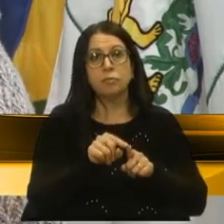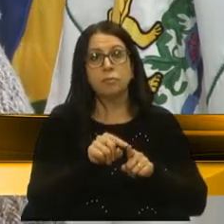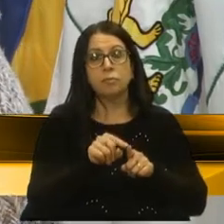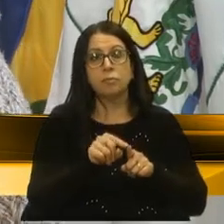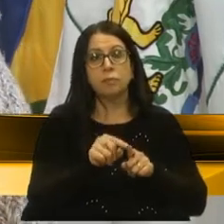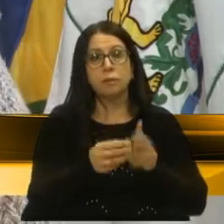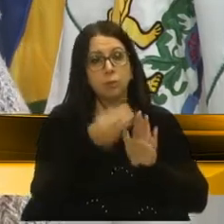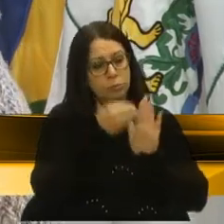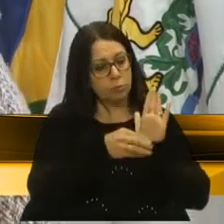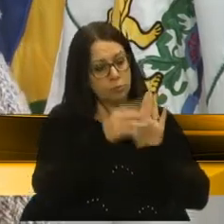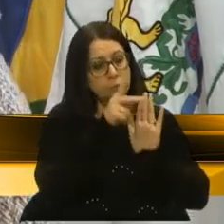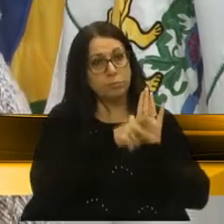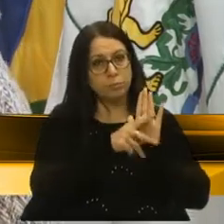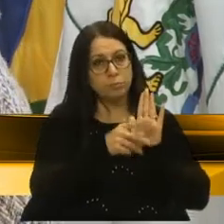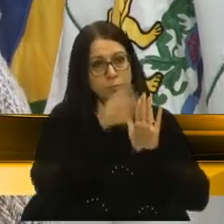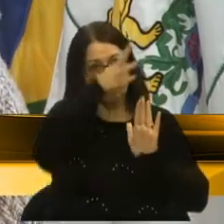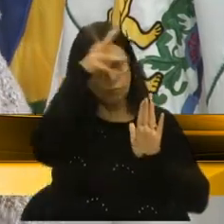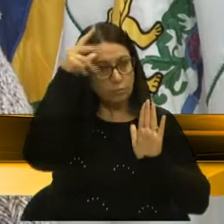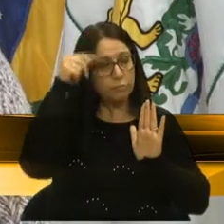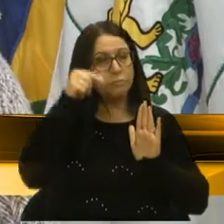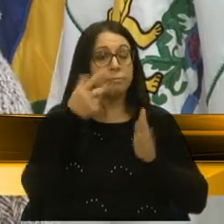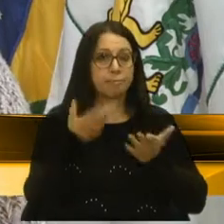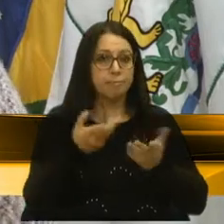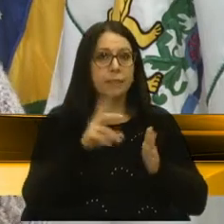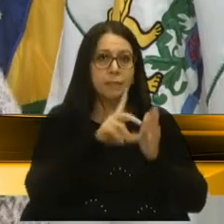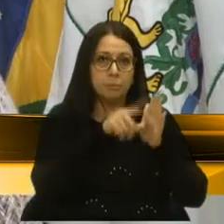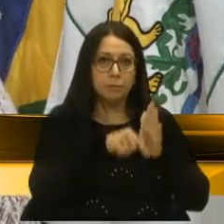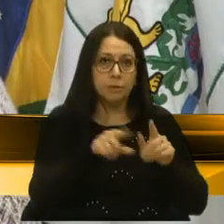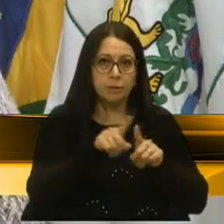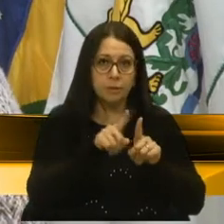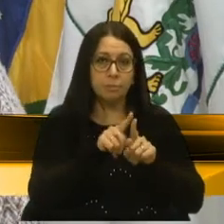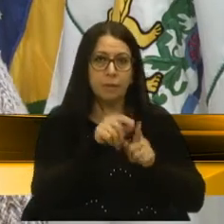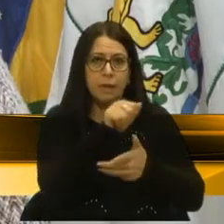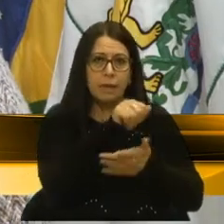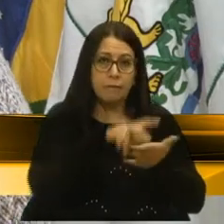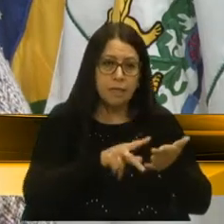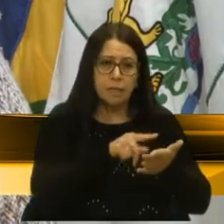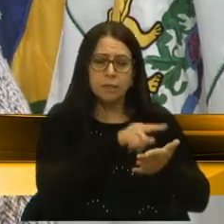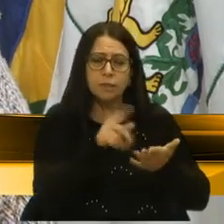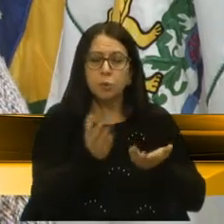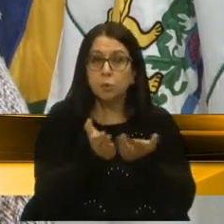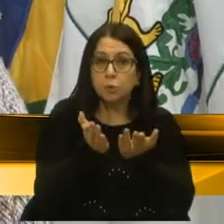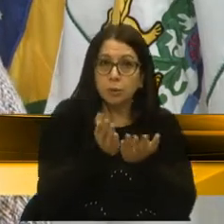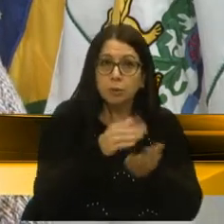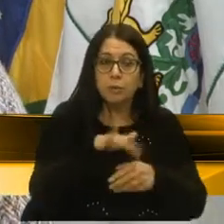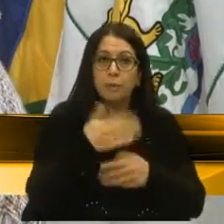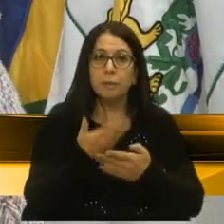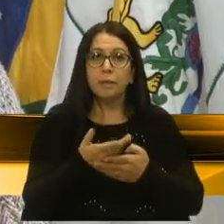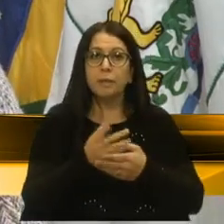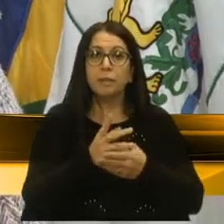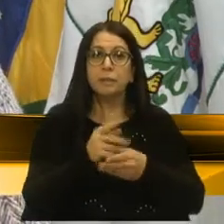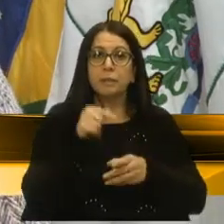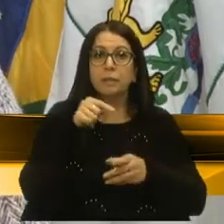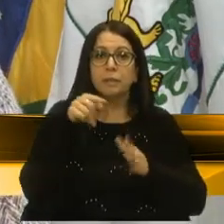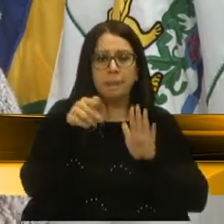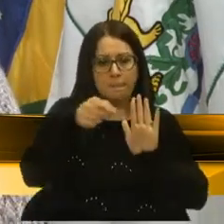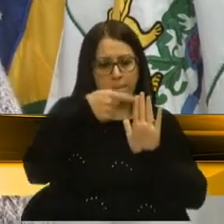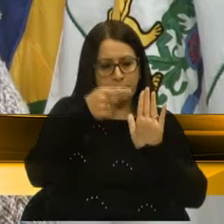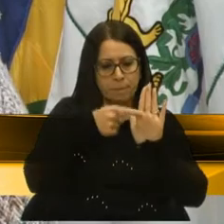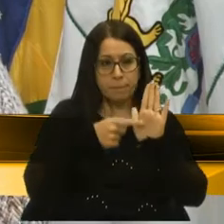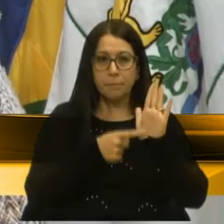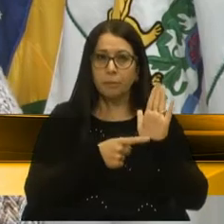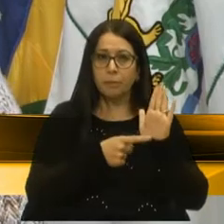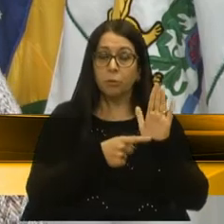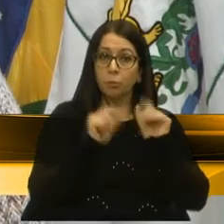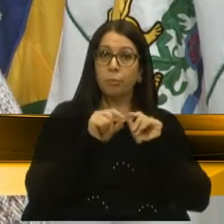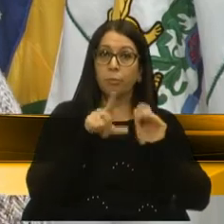escopo do projeto do Executivo. No entanto, depois também avaliando e estudando mais essas questões do aspecto legal